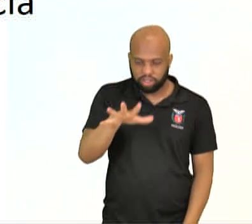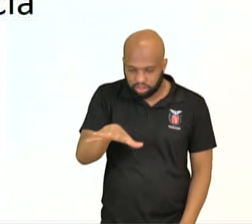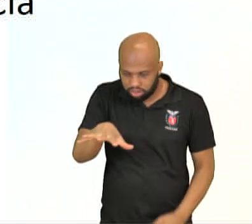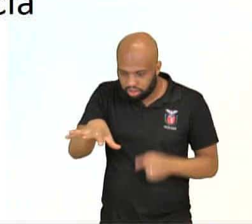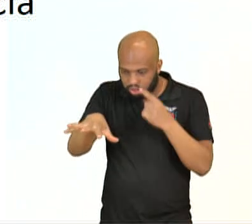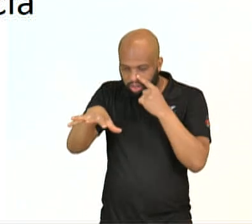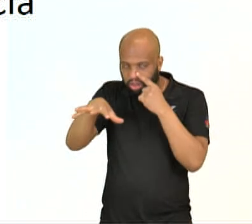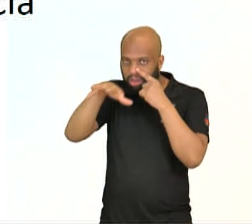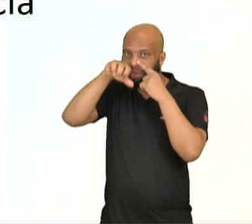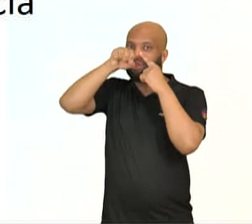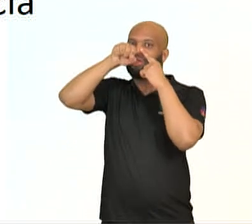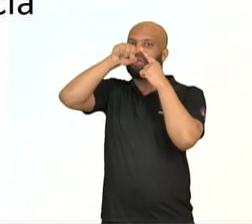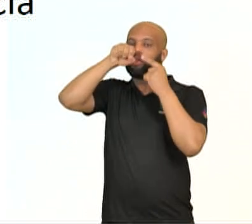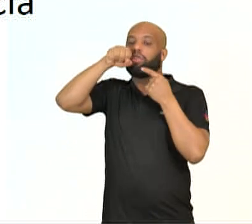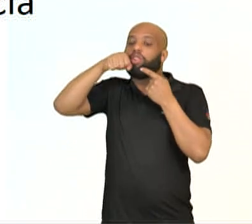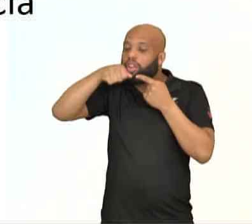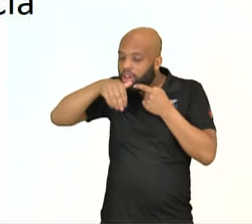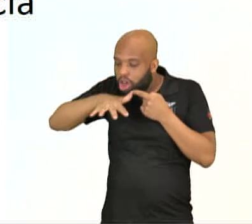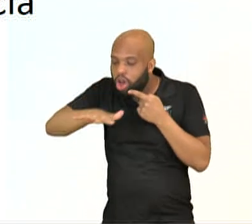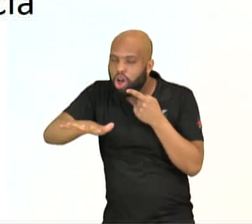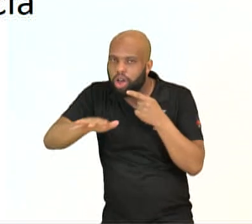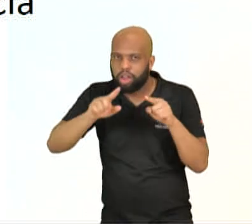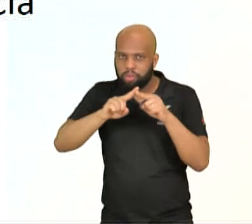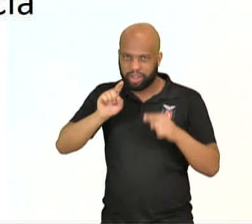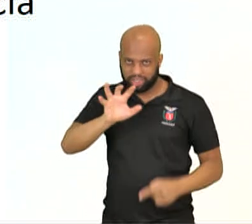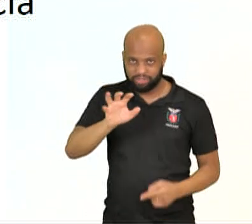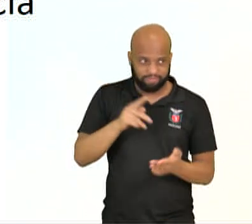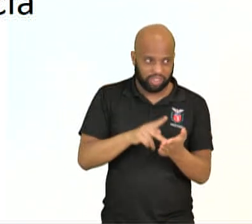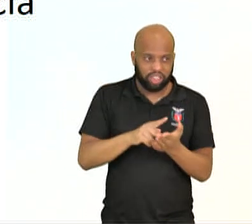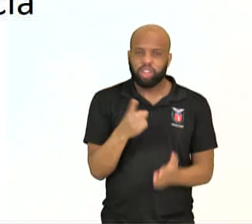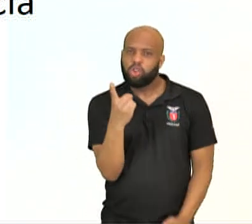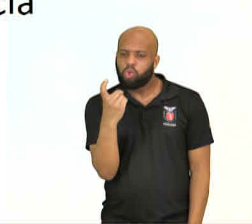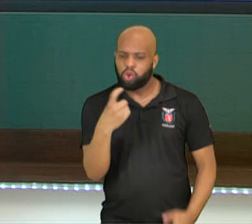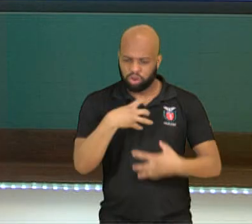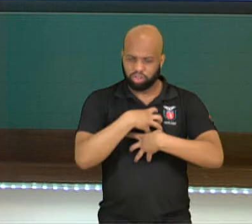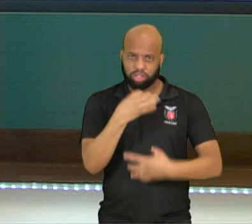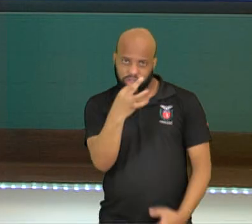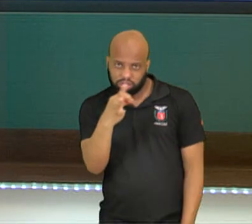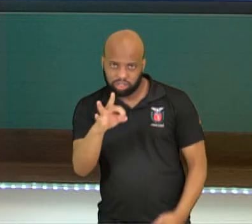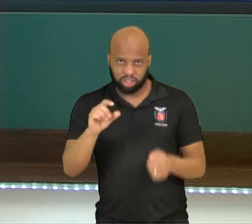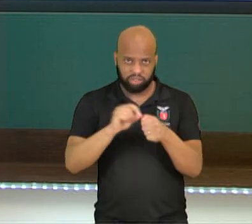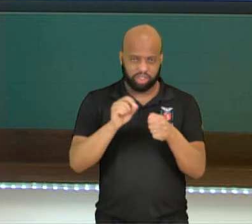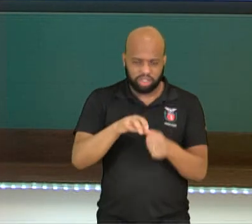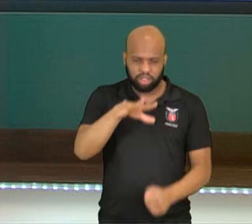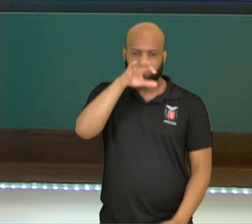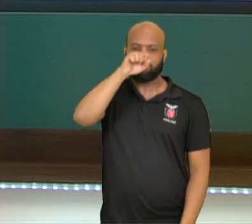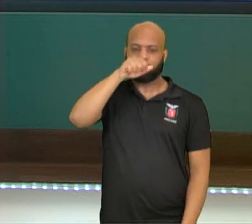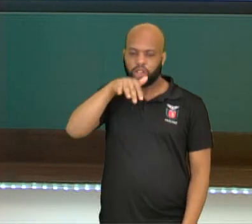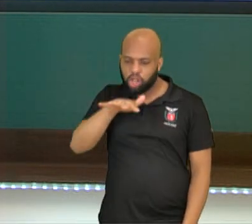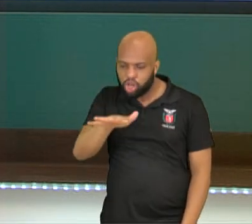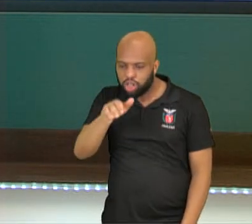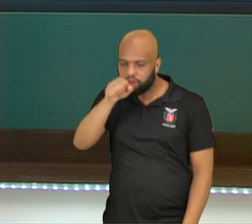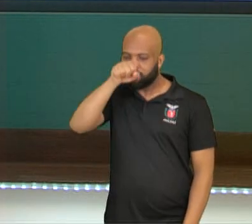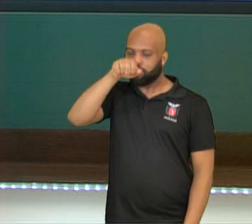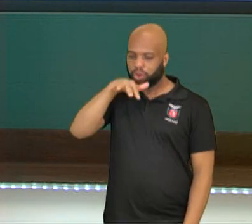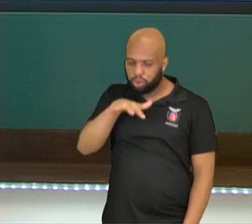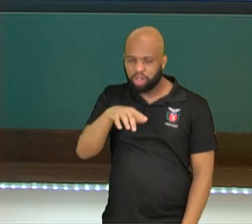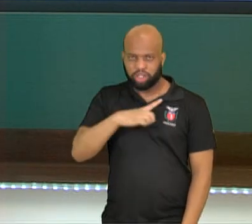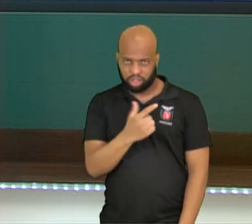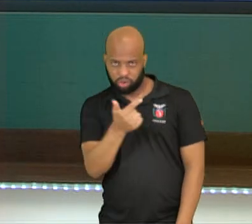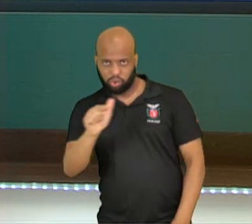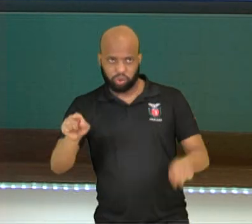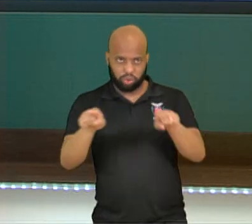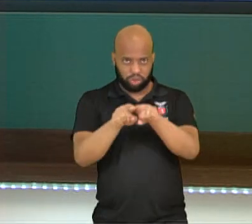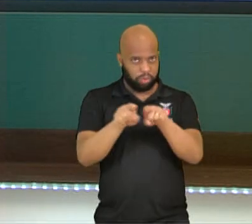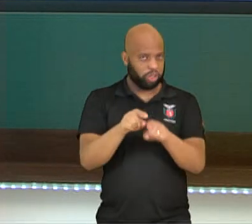pelo nariz e expira pela boca. Mas será que essa é a única forma correta de realizar a respiração? Ou existem outras formas?